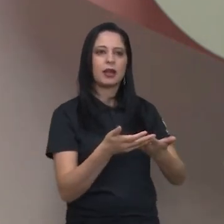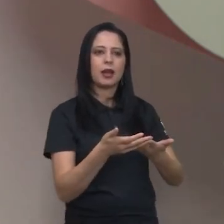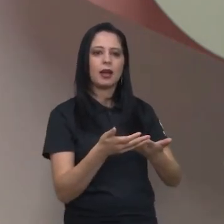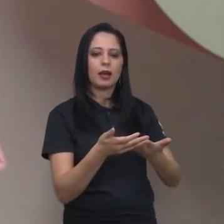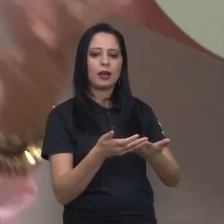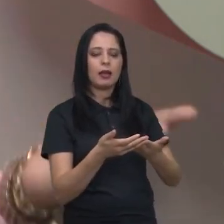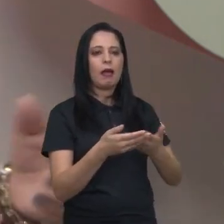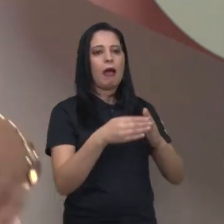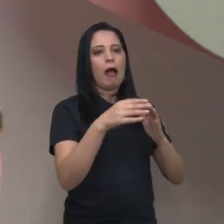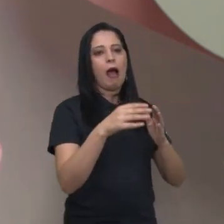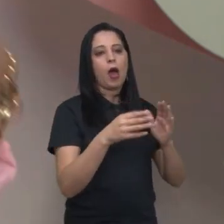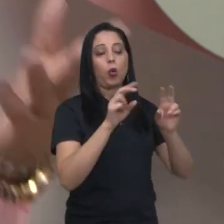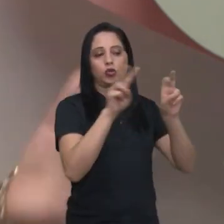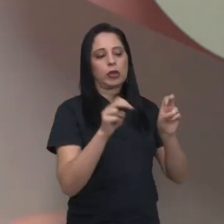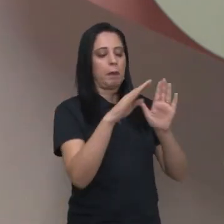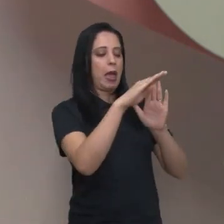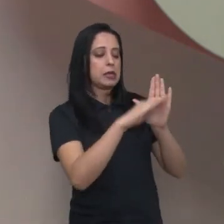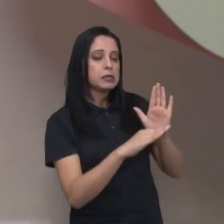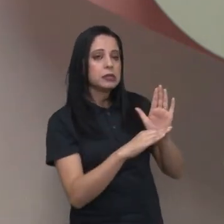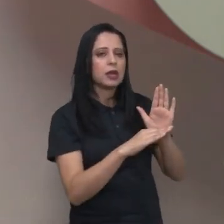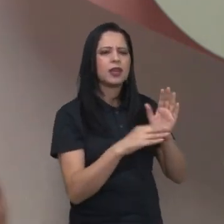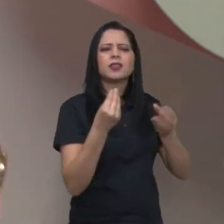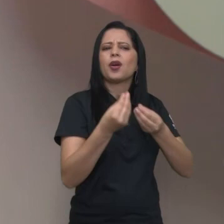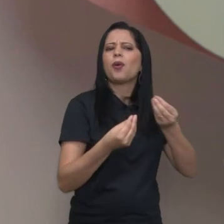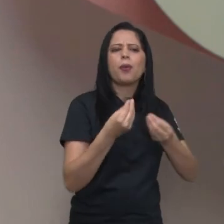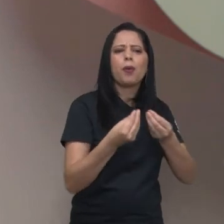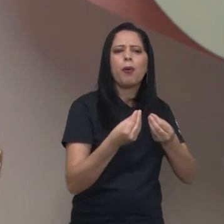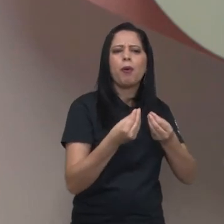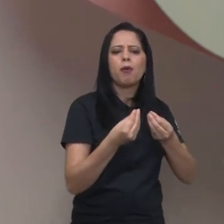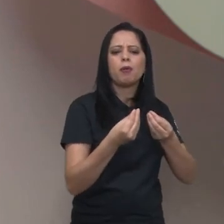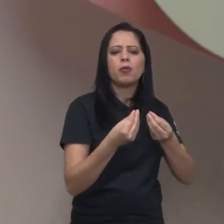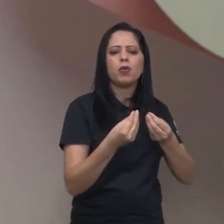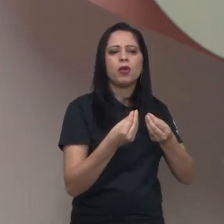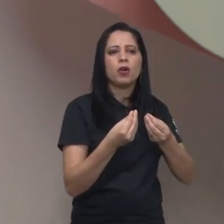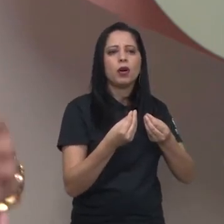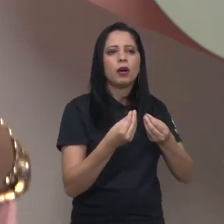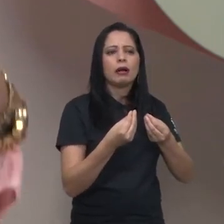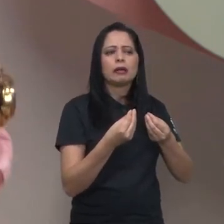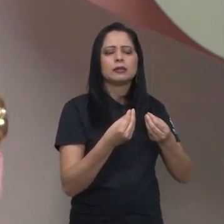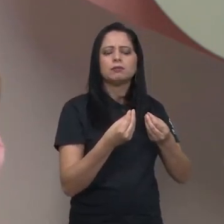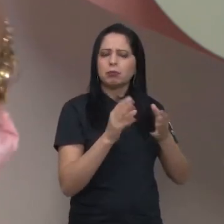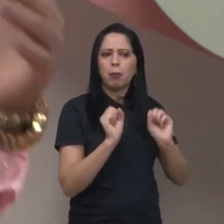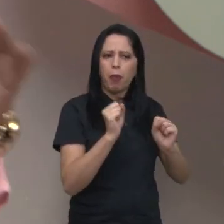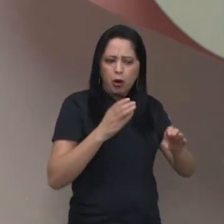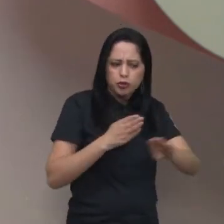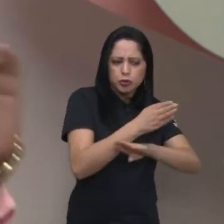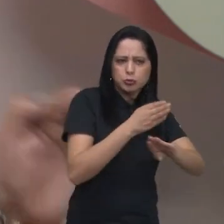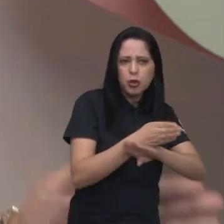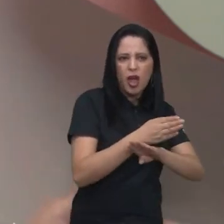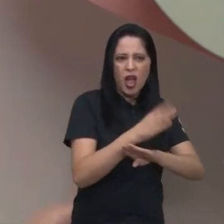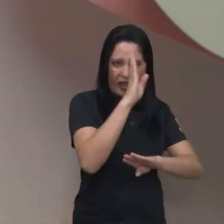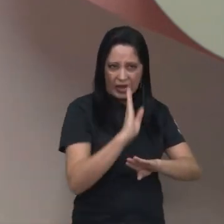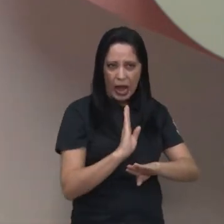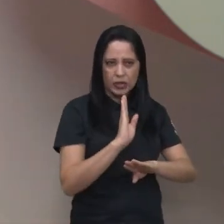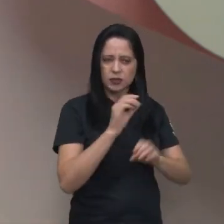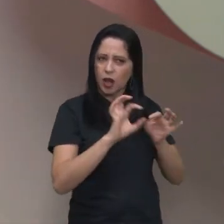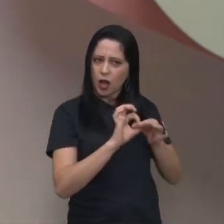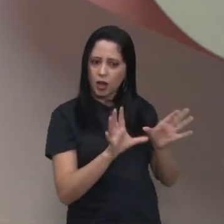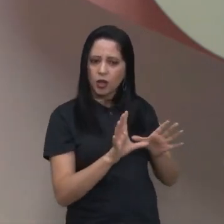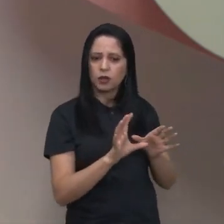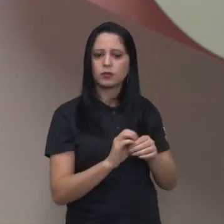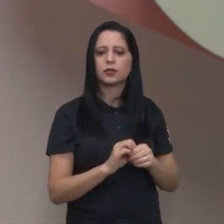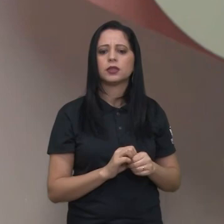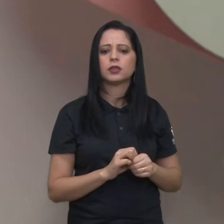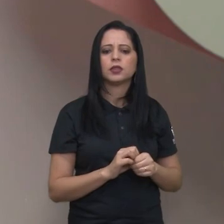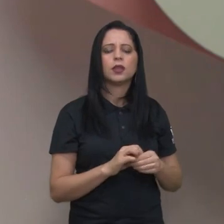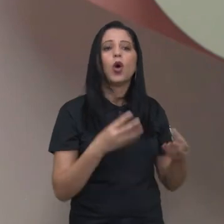né? Receitas, enfim, cuidados. Como que as pessoas fazem? Qual que é o caminho para poder participar? Também são todas gratuitas, né? Sim.